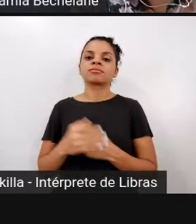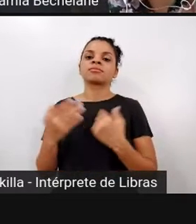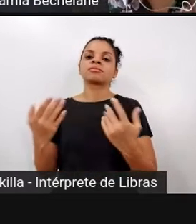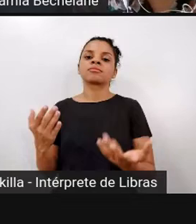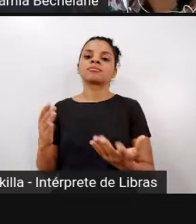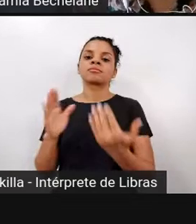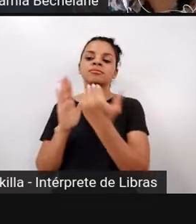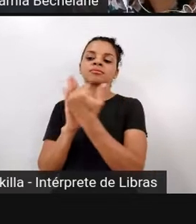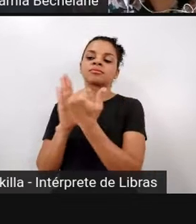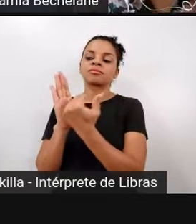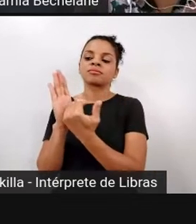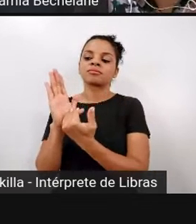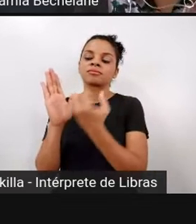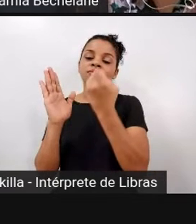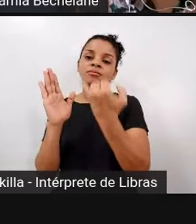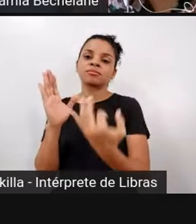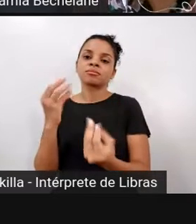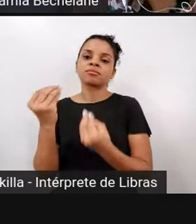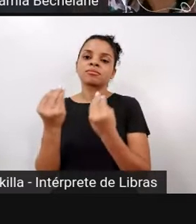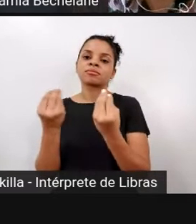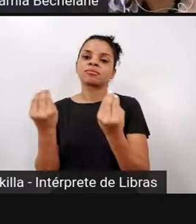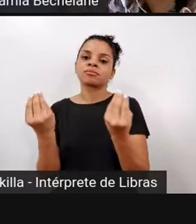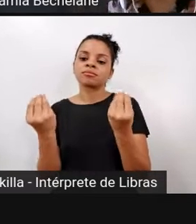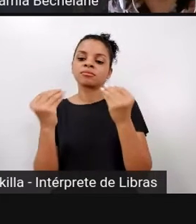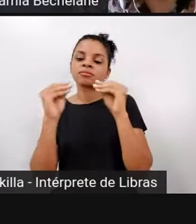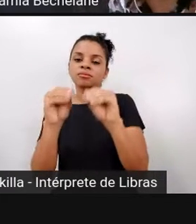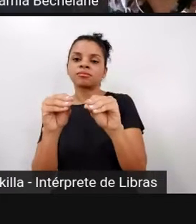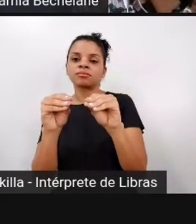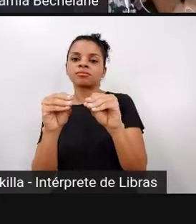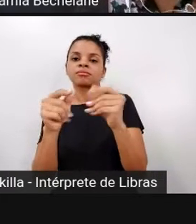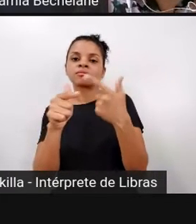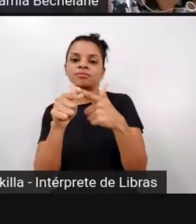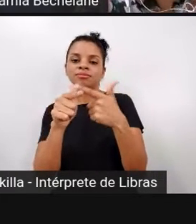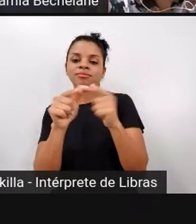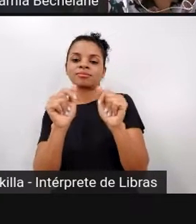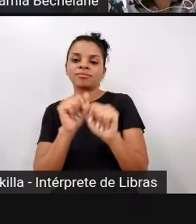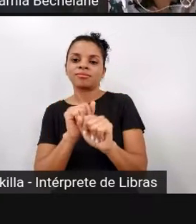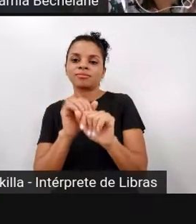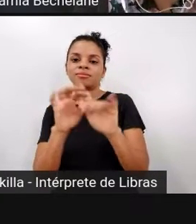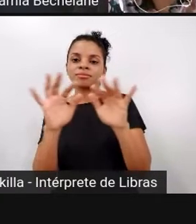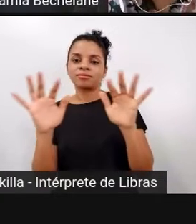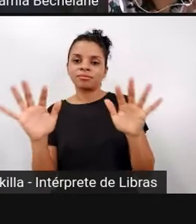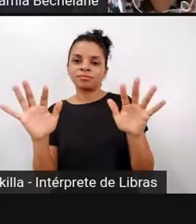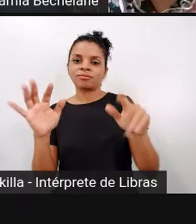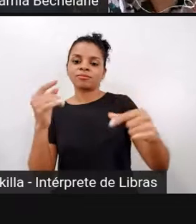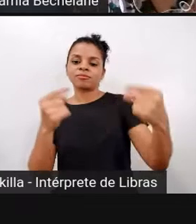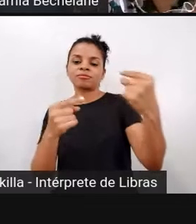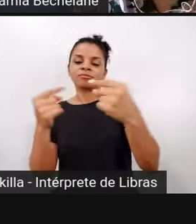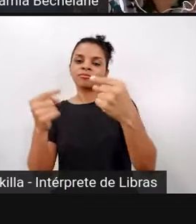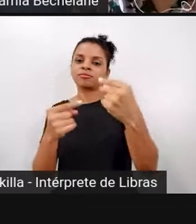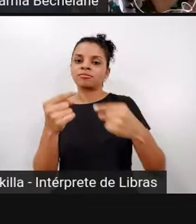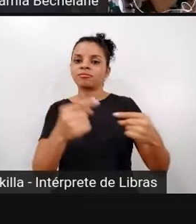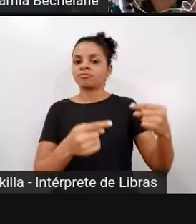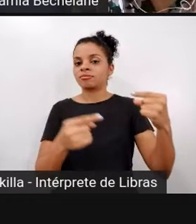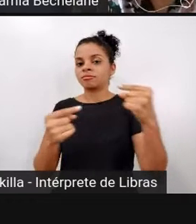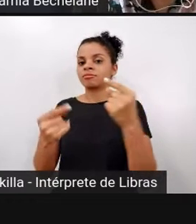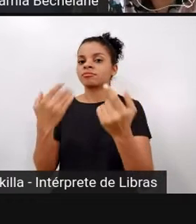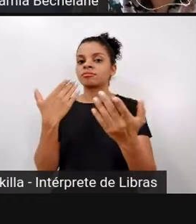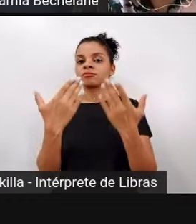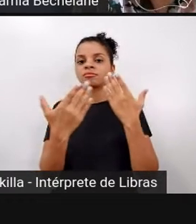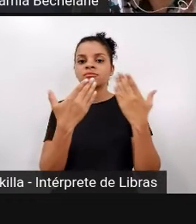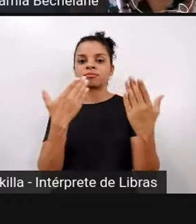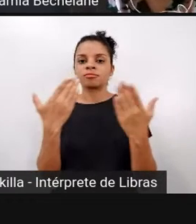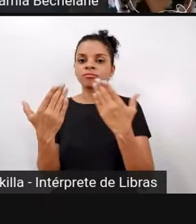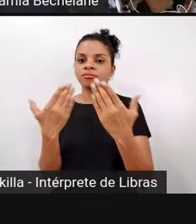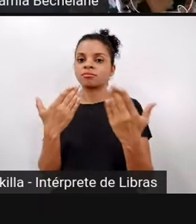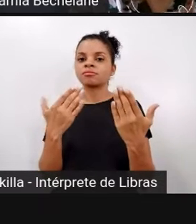problema para a discussão pública, né? Então, eu parto, uma das premissas é que esses tipos de jornalismo